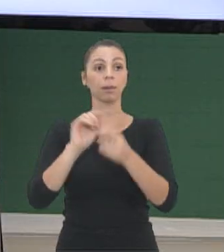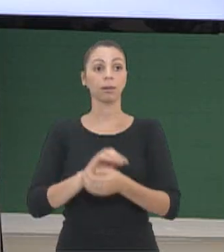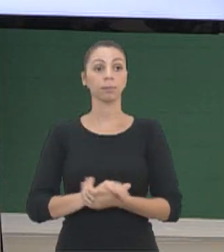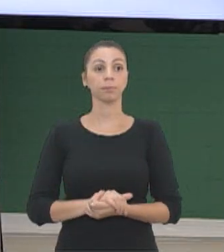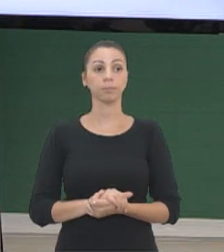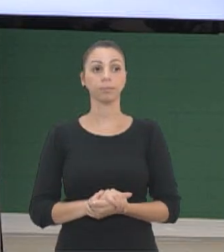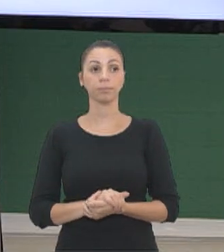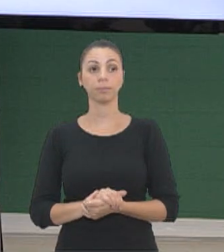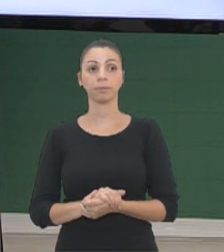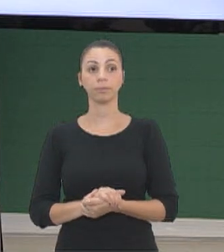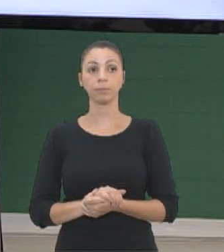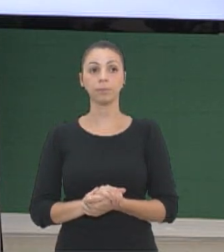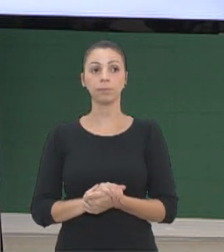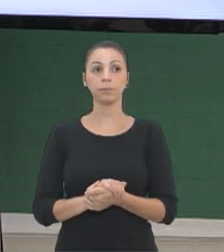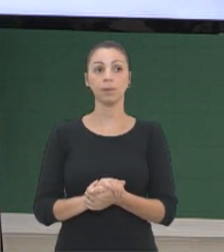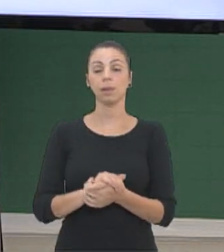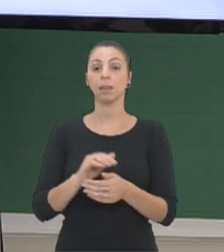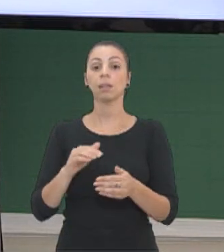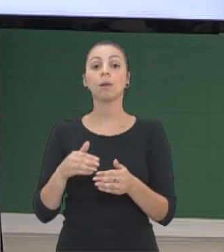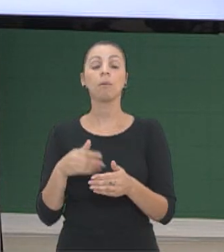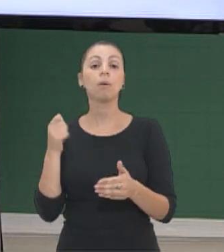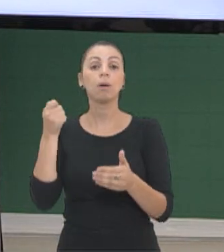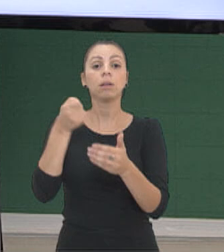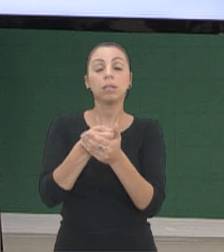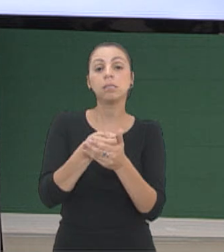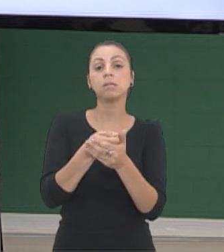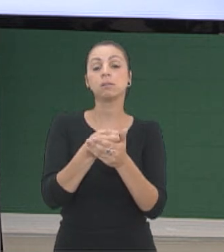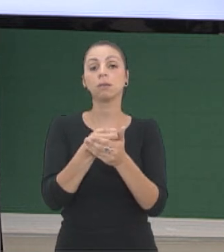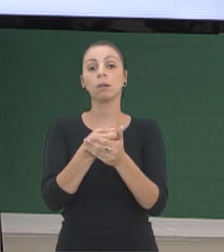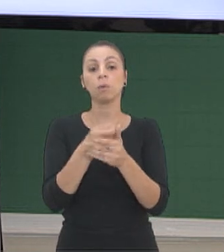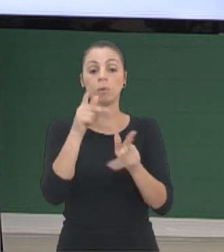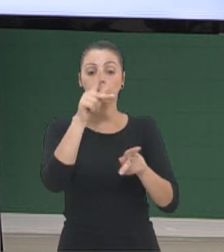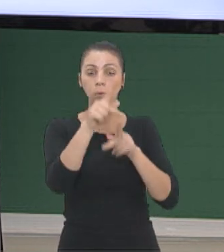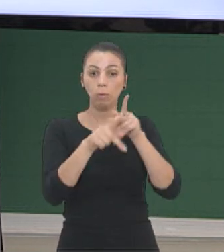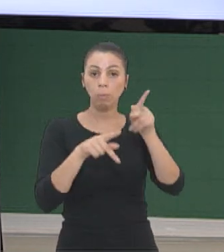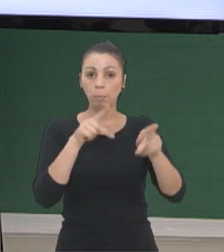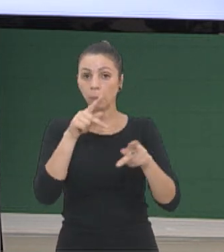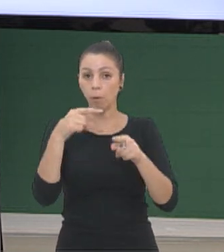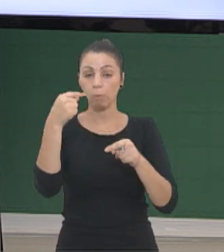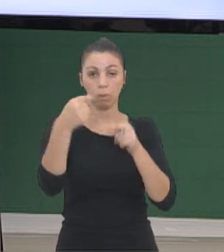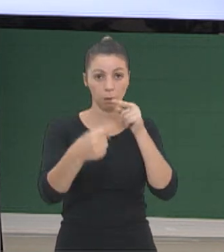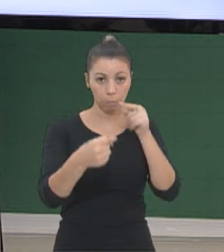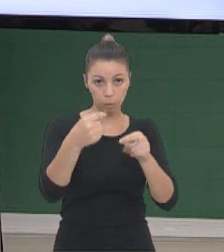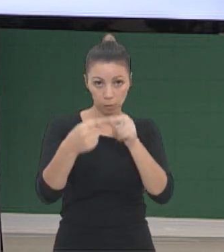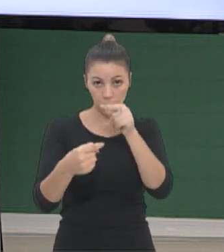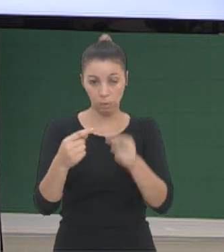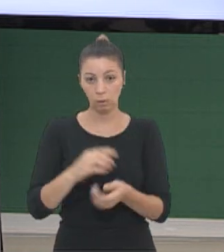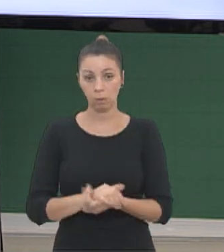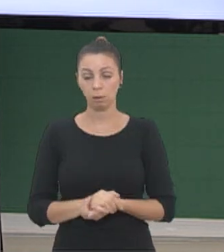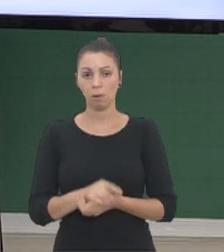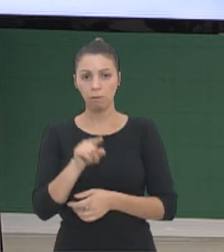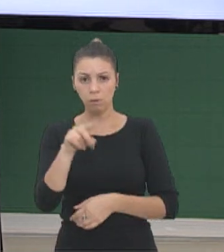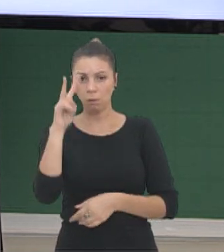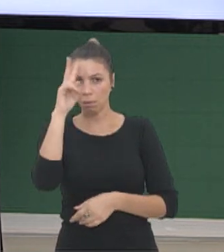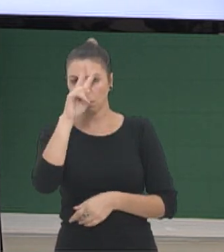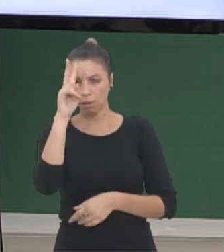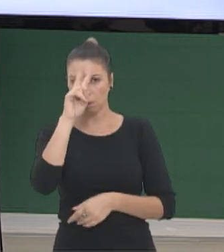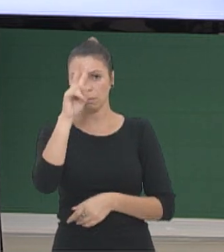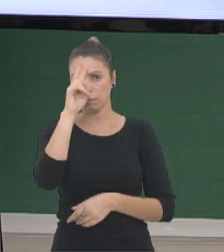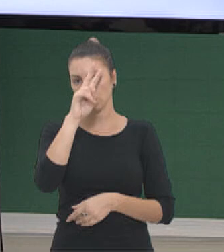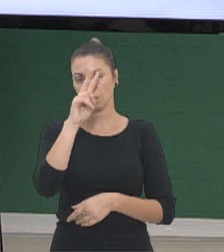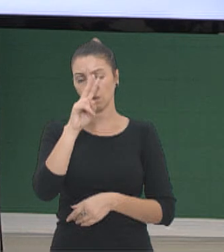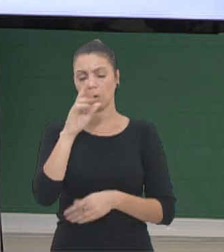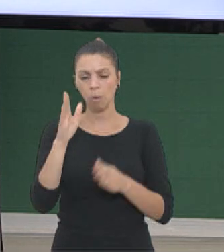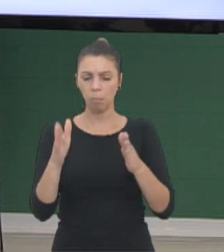a exclusão do povo nas decisões políticas. Porque você deve se lembrar, de algum momento que você